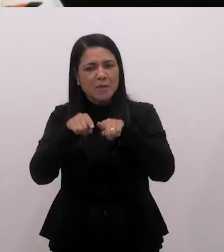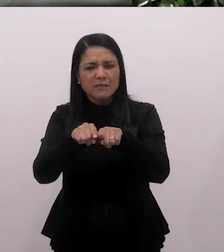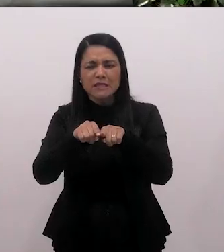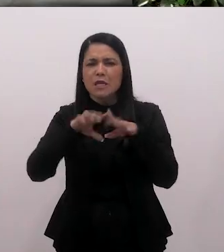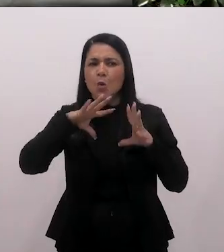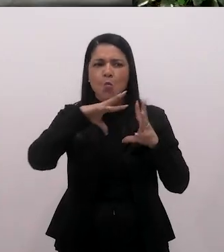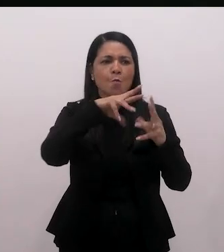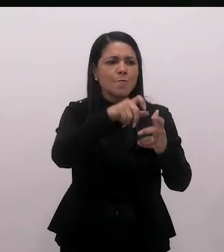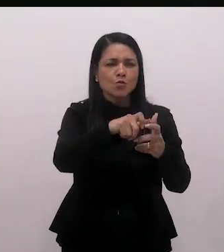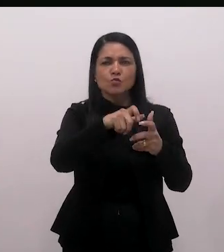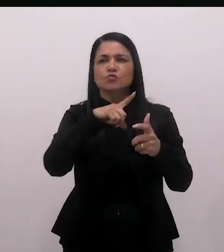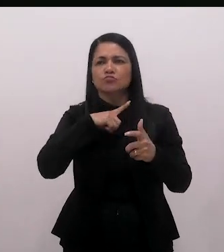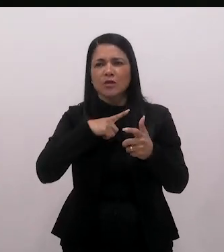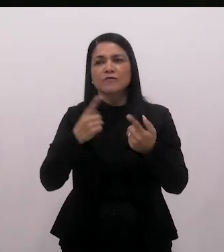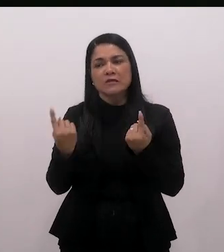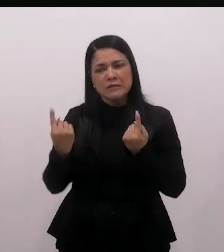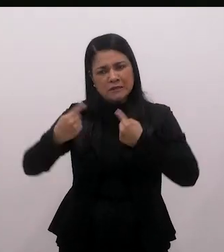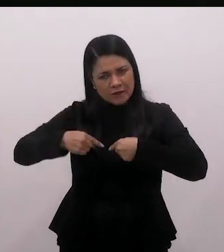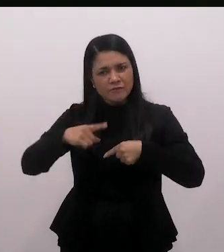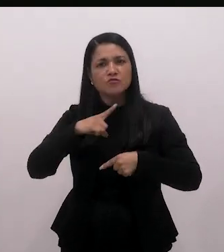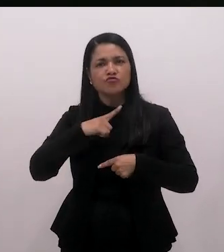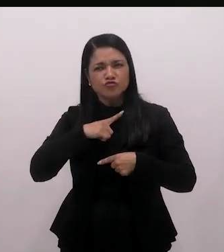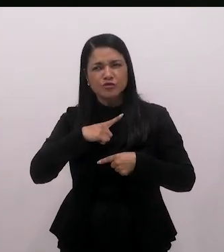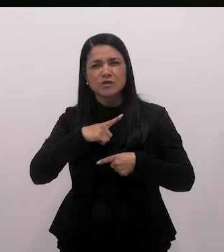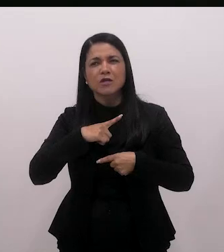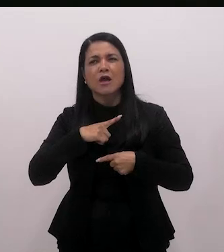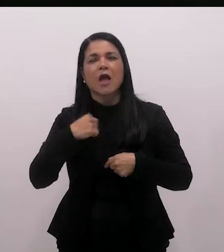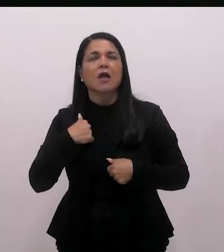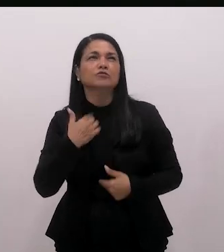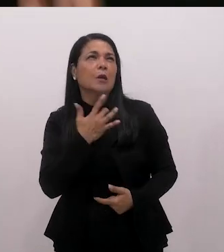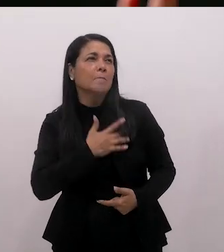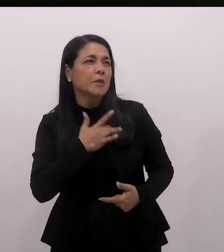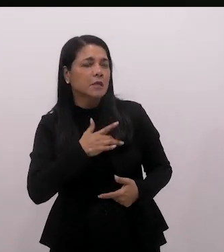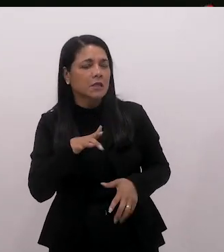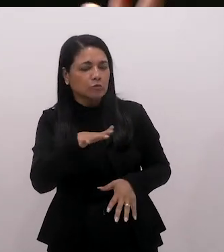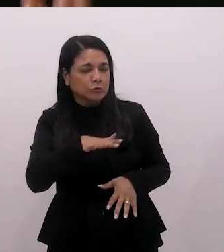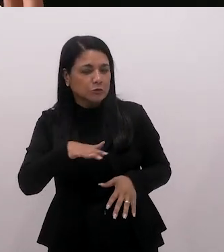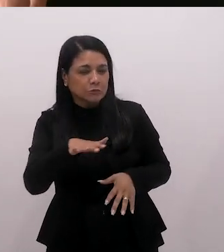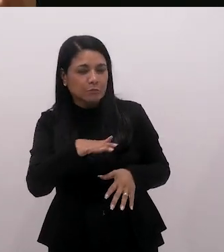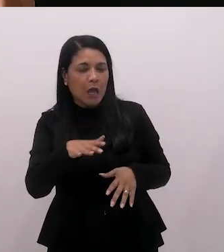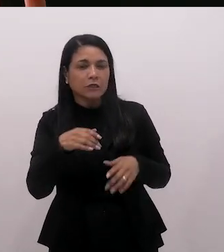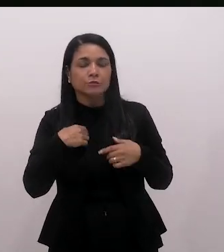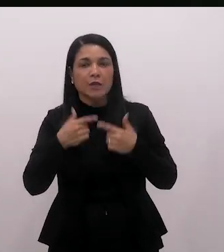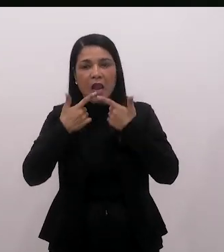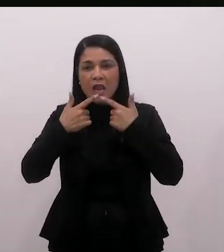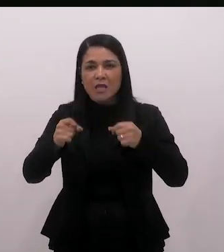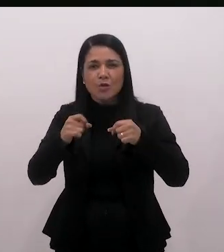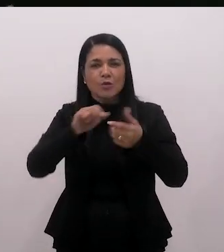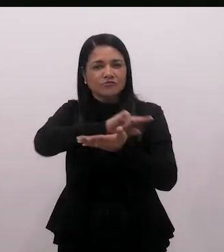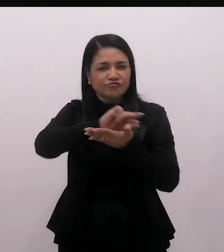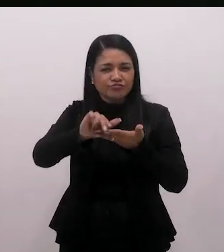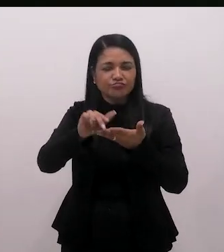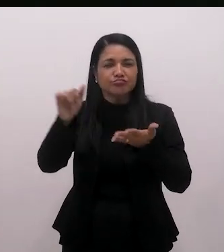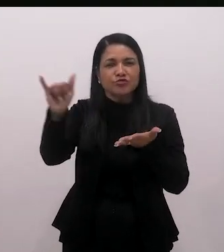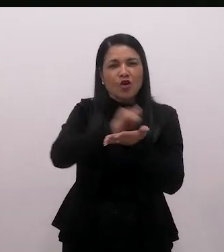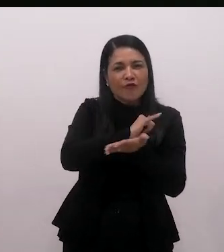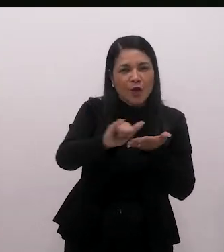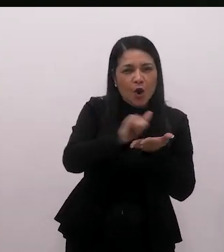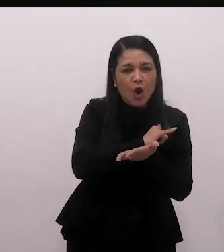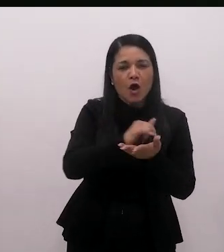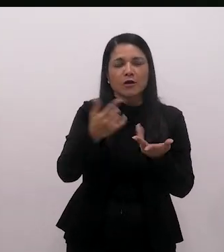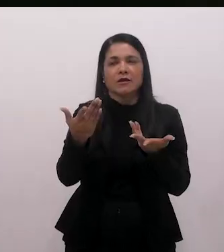sempre digo que tudo o que foi aquele desafio, aquilo que eu tinha pena, porque é que não há um espaço para a lusofonia em